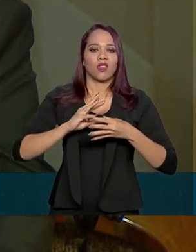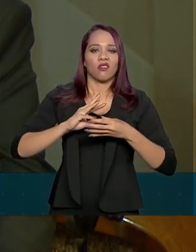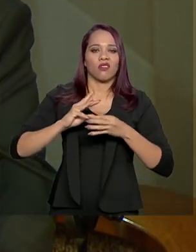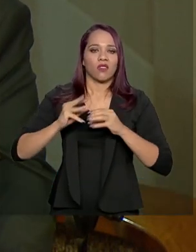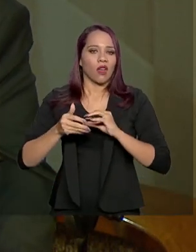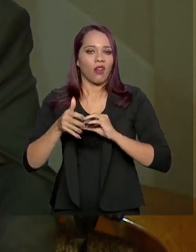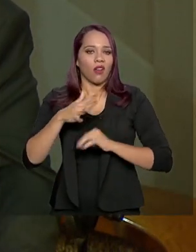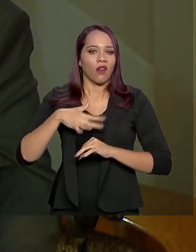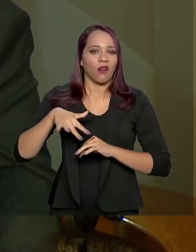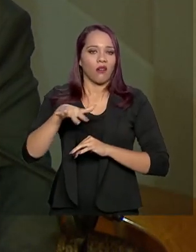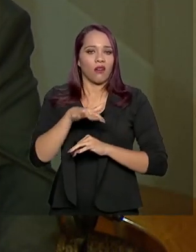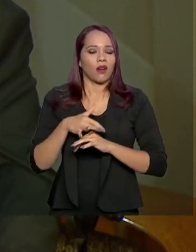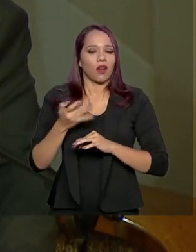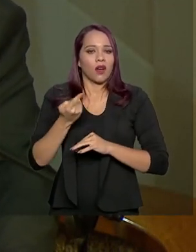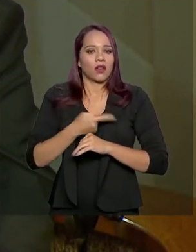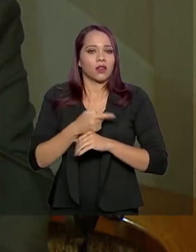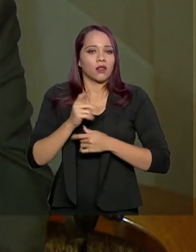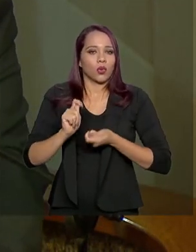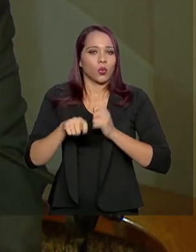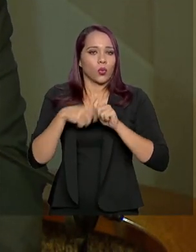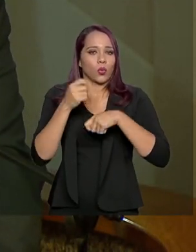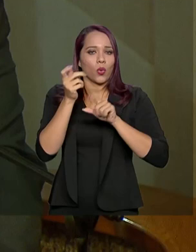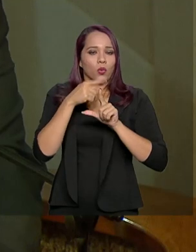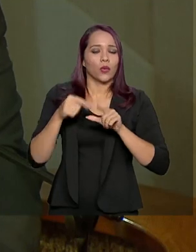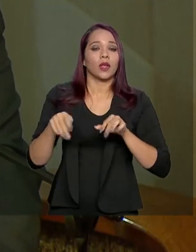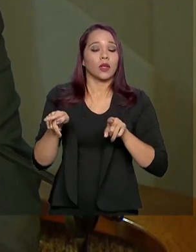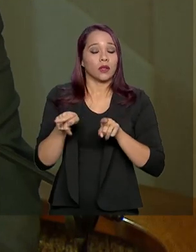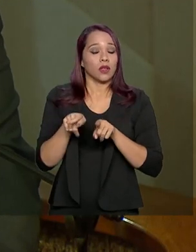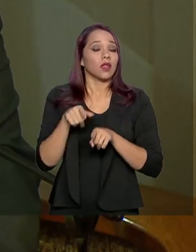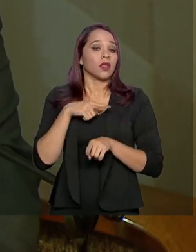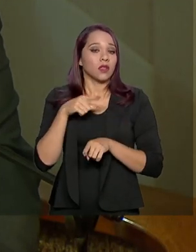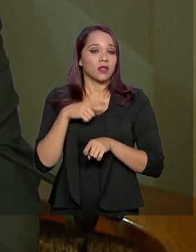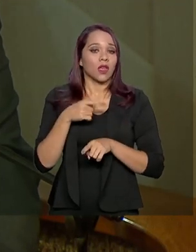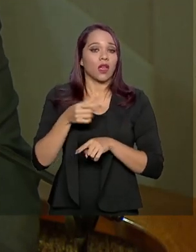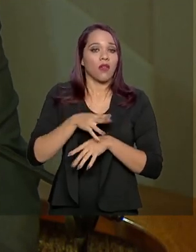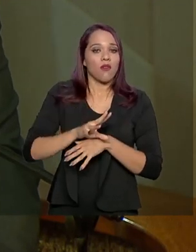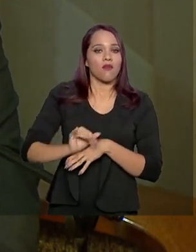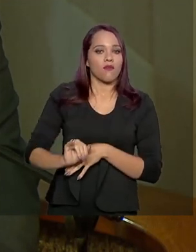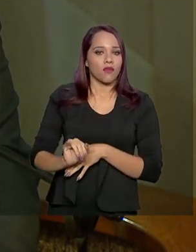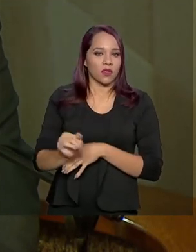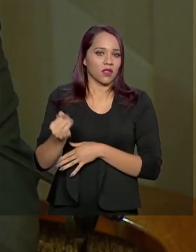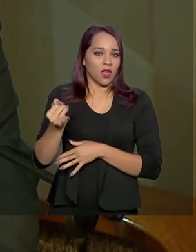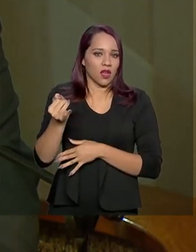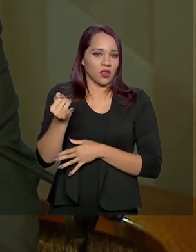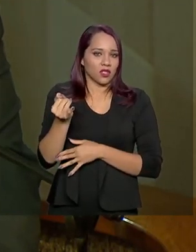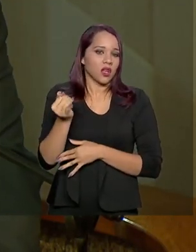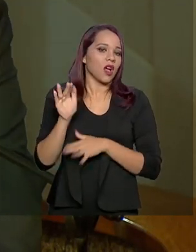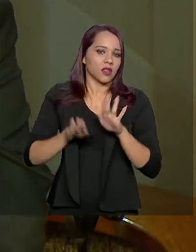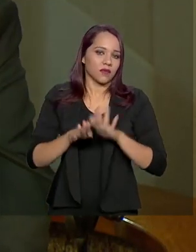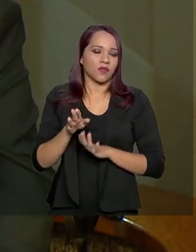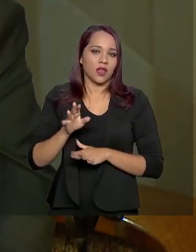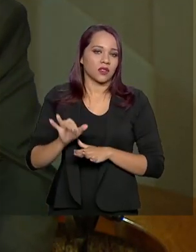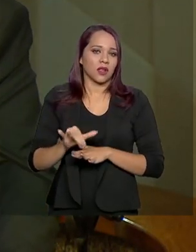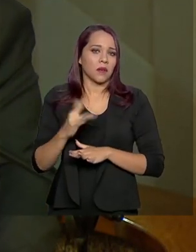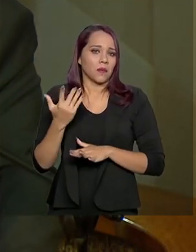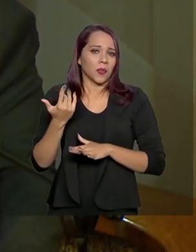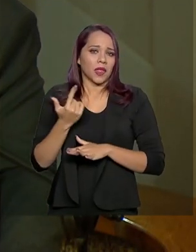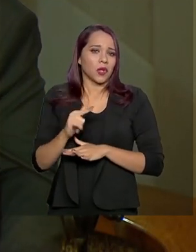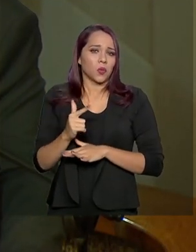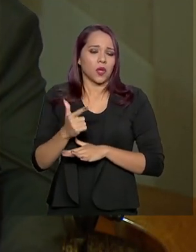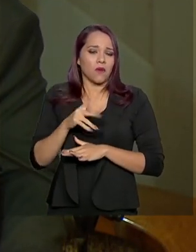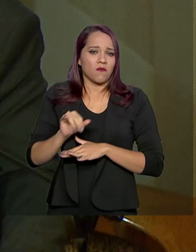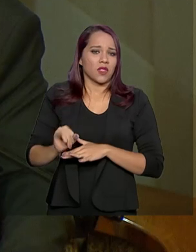o funcionamento regular da economia e traz vantagens, muitas vezes, anticompetitivas